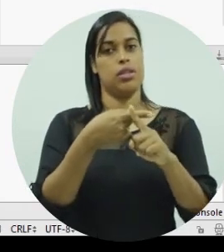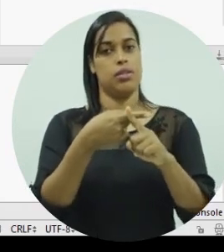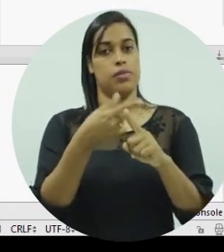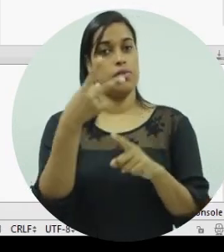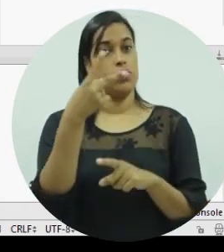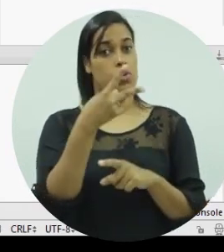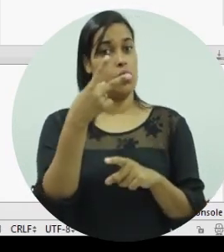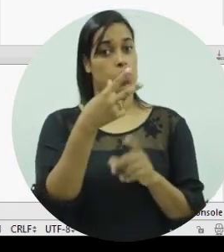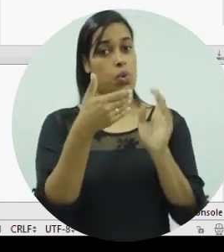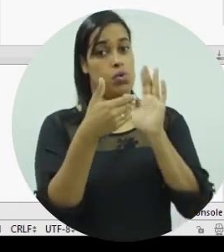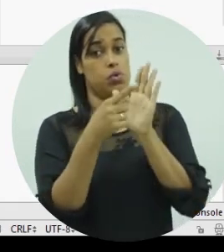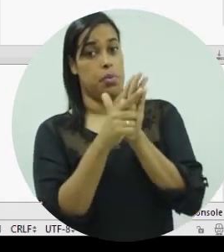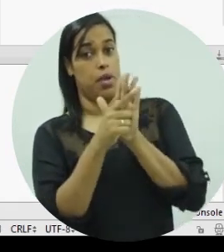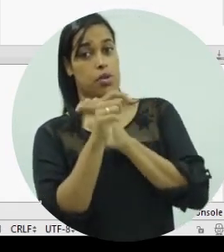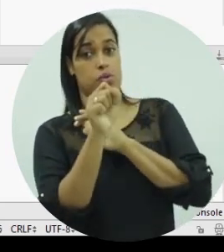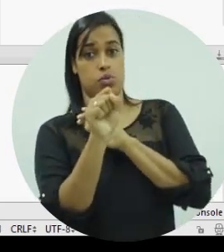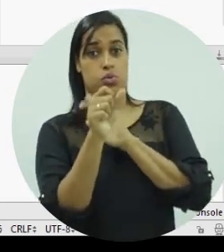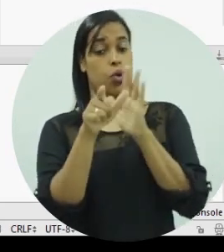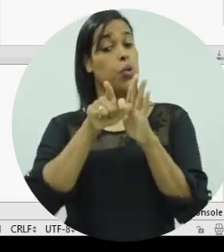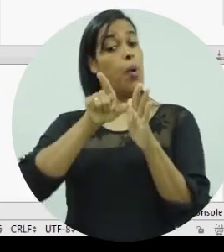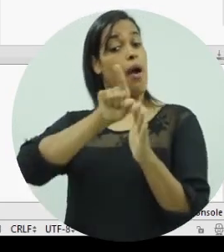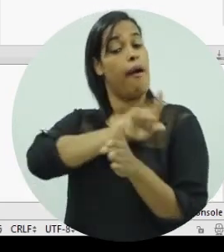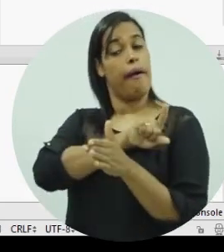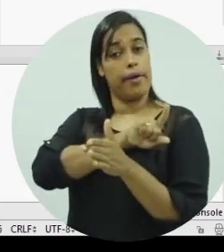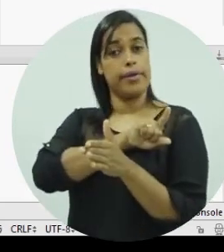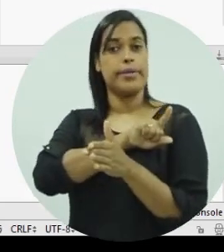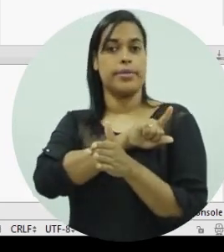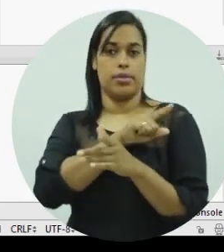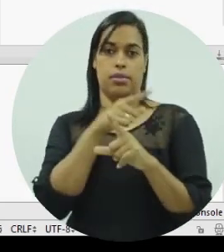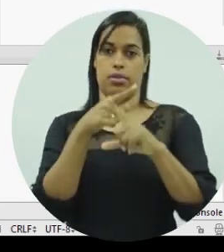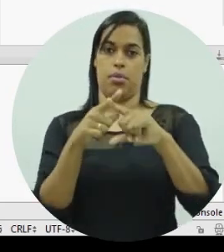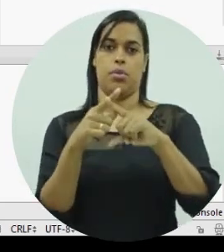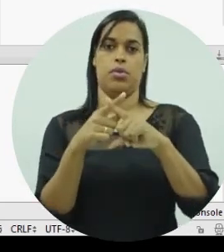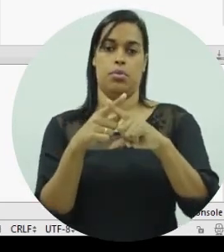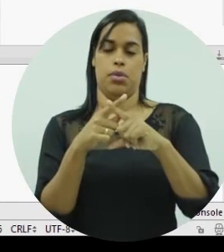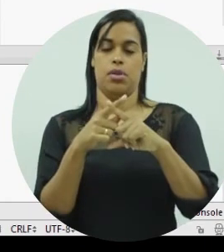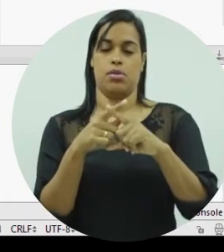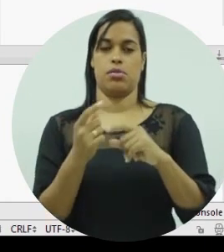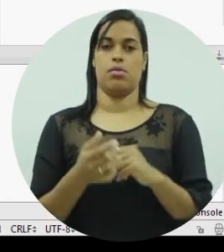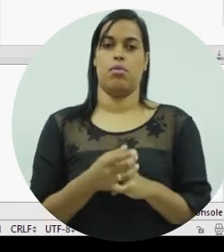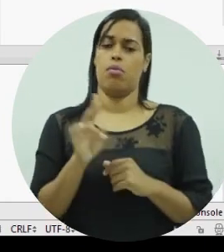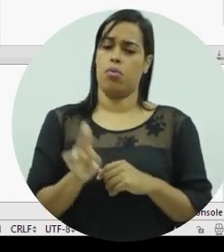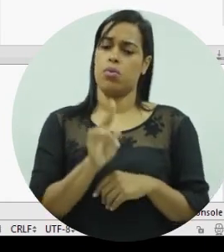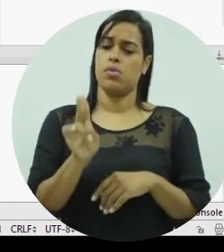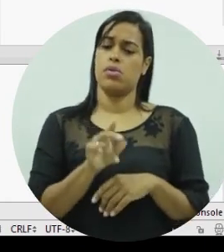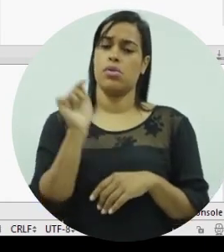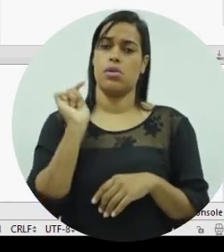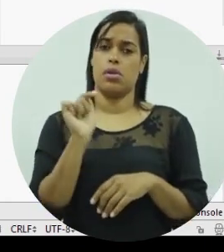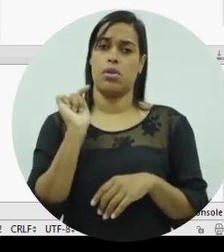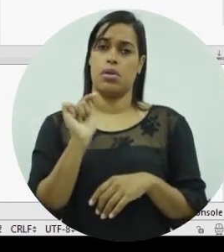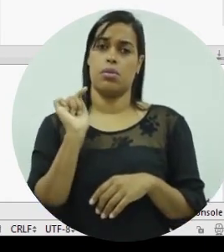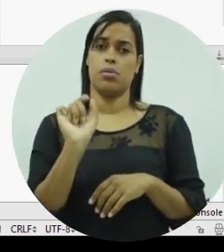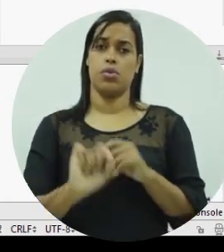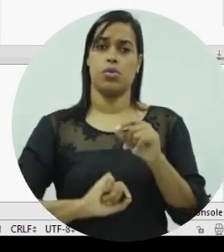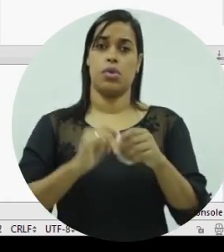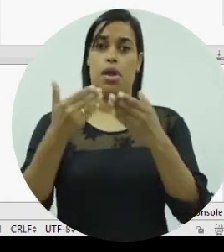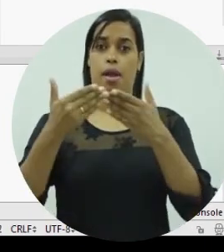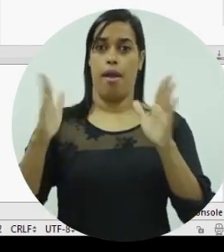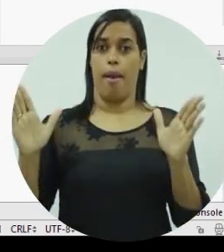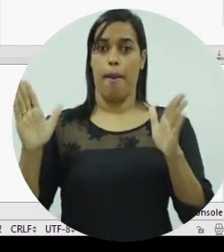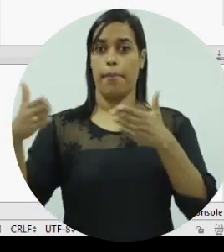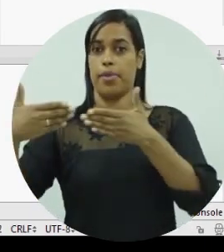que ocorra 2 menos 8 antes de fazer a multiplicação. Nesse caso,